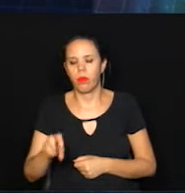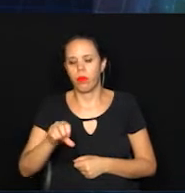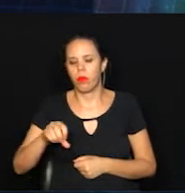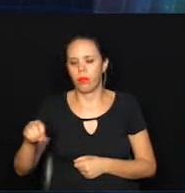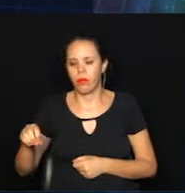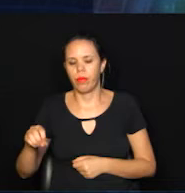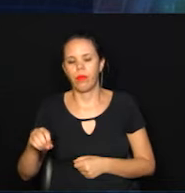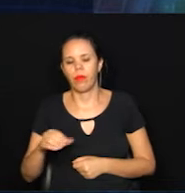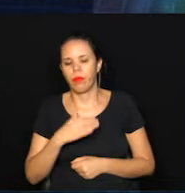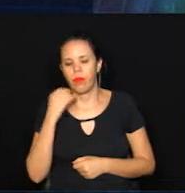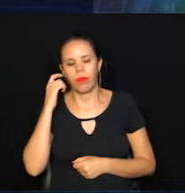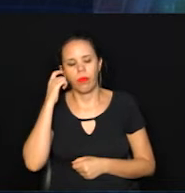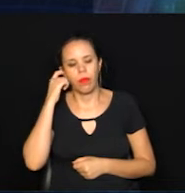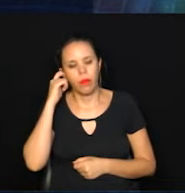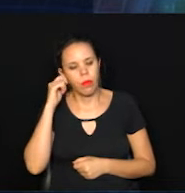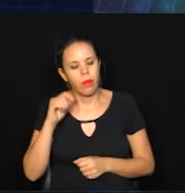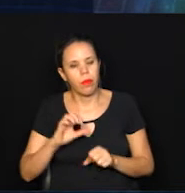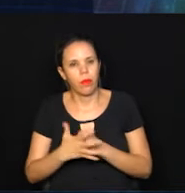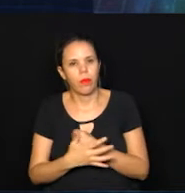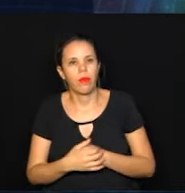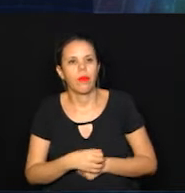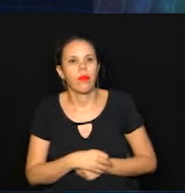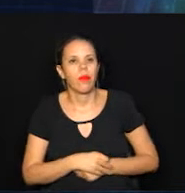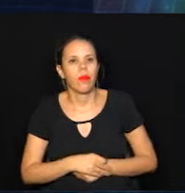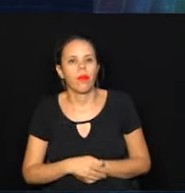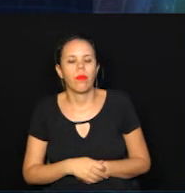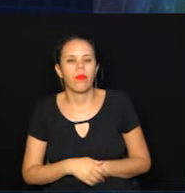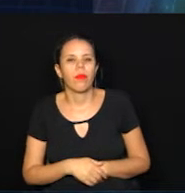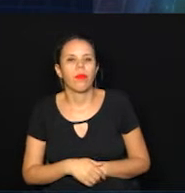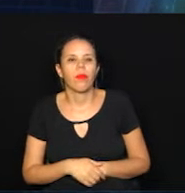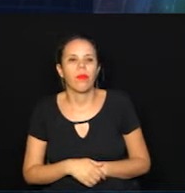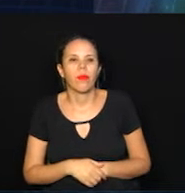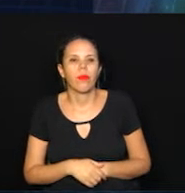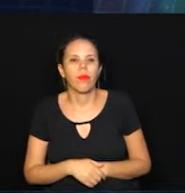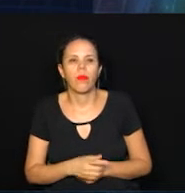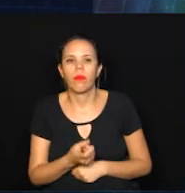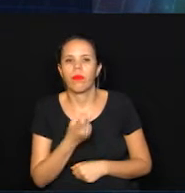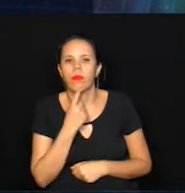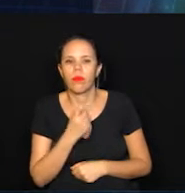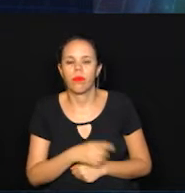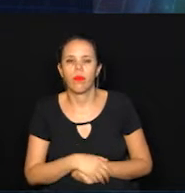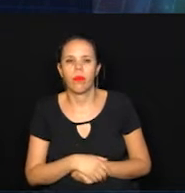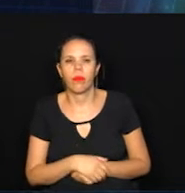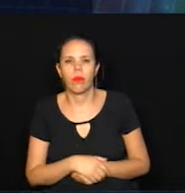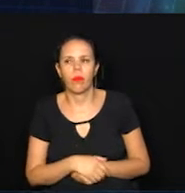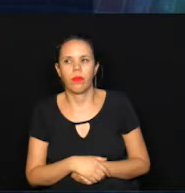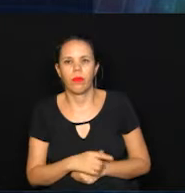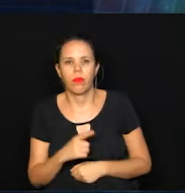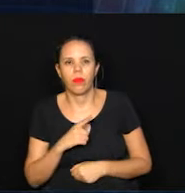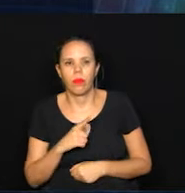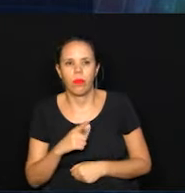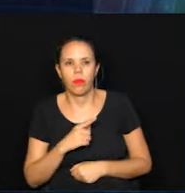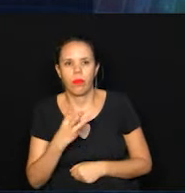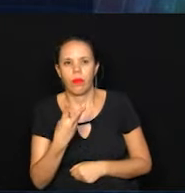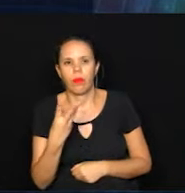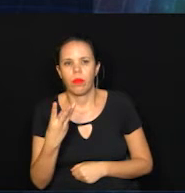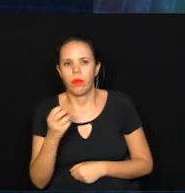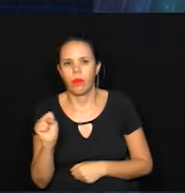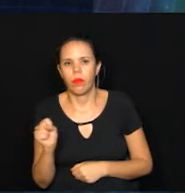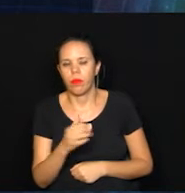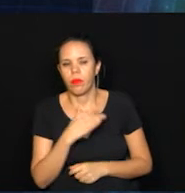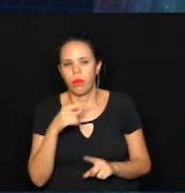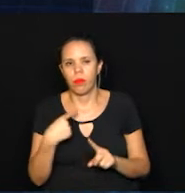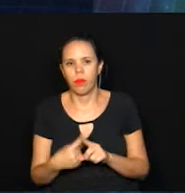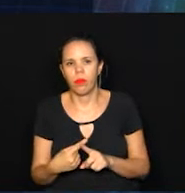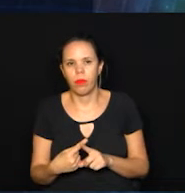5.090 mortes confirmadas pela Covid-19, sendo que Campinas, que tem aí 38 óbitos a